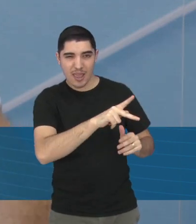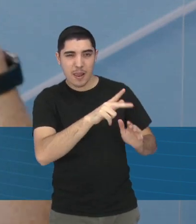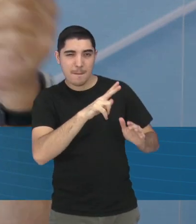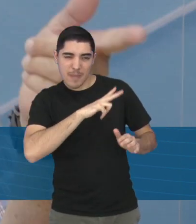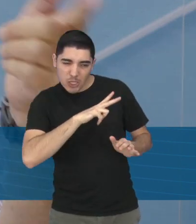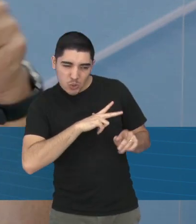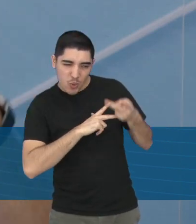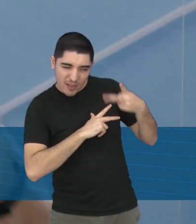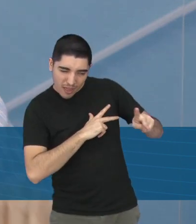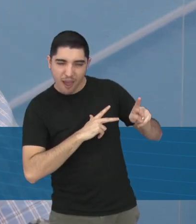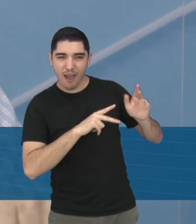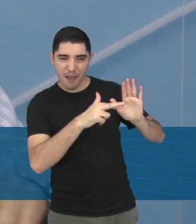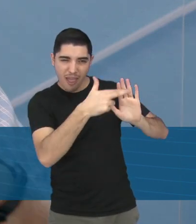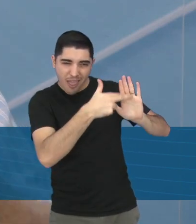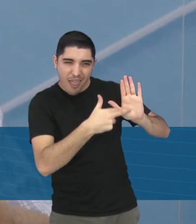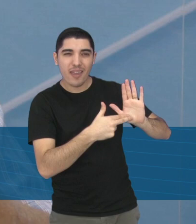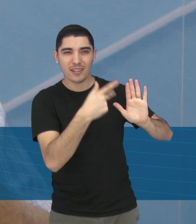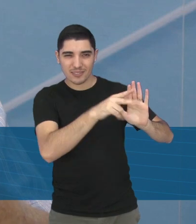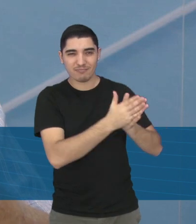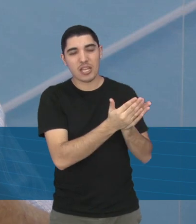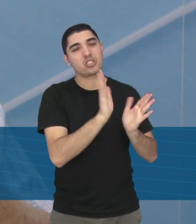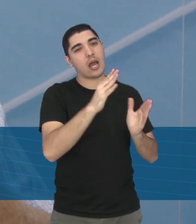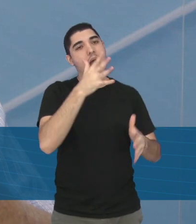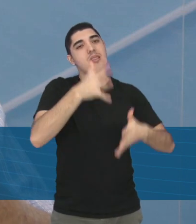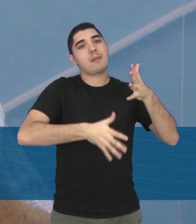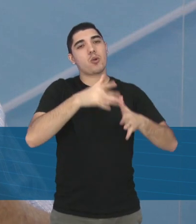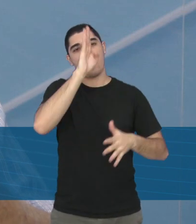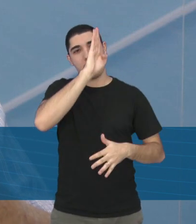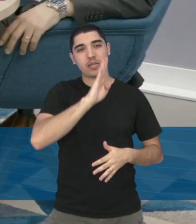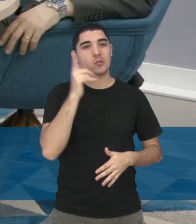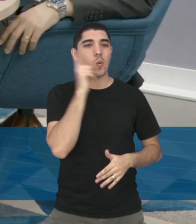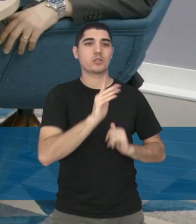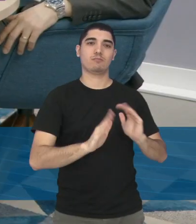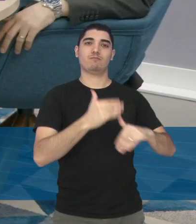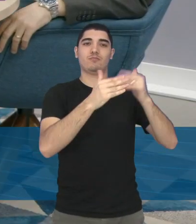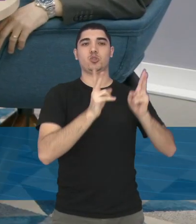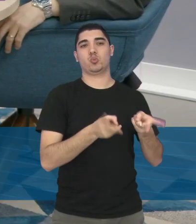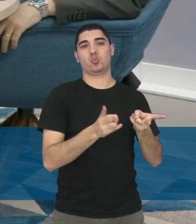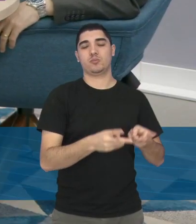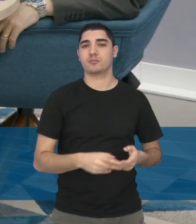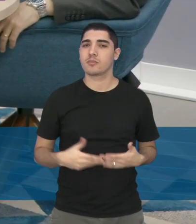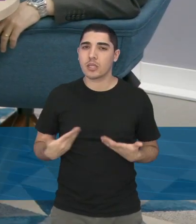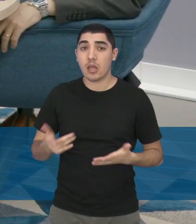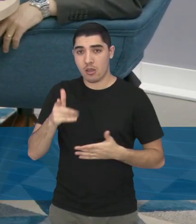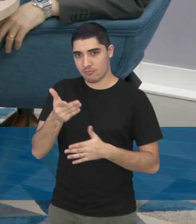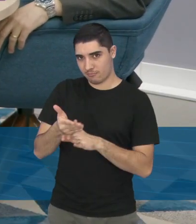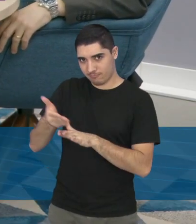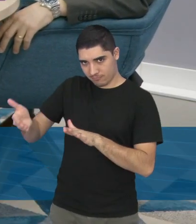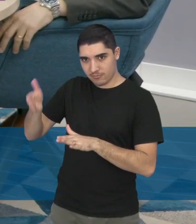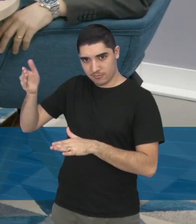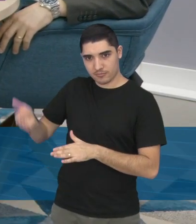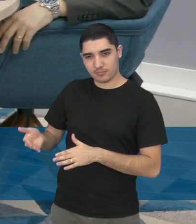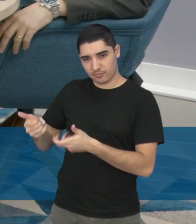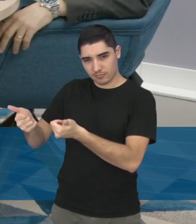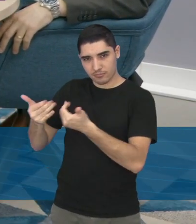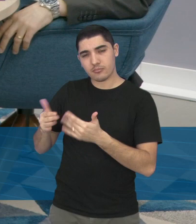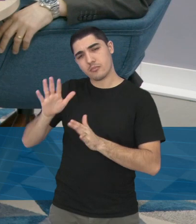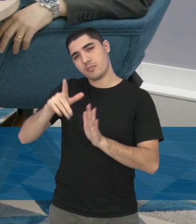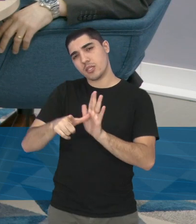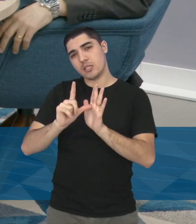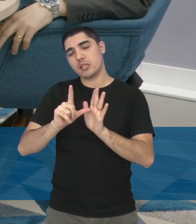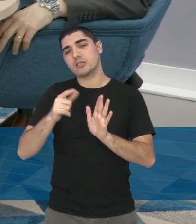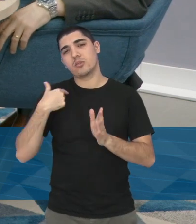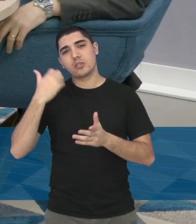anos depois dessa abertura da economia mundial. E aí, a gente só para, antes de passar a palavra para o William, pode-se dizer também